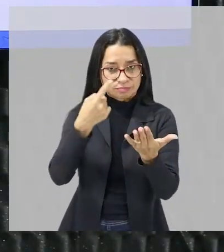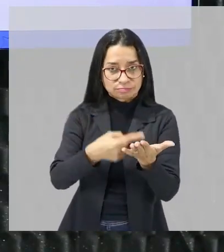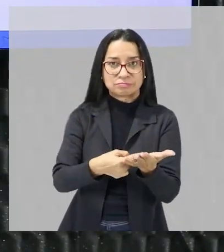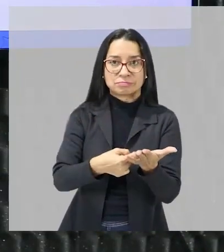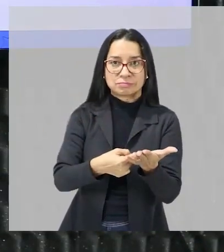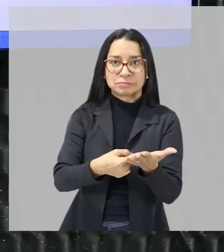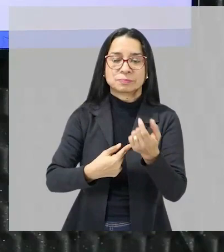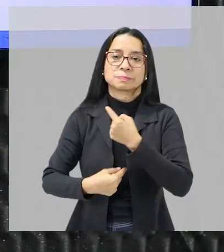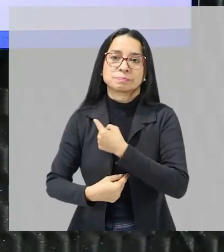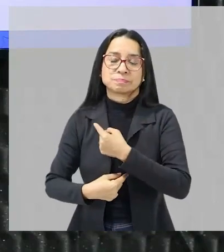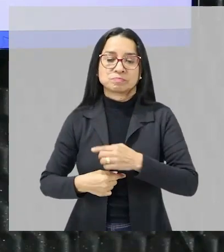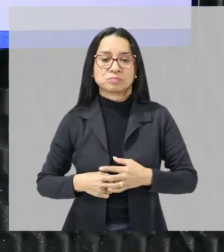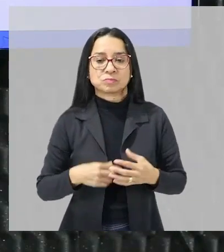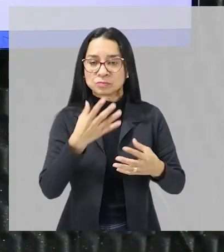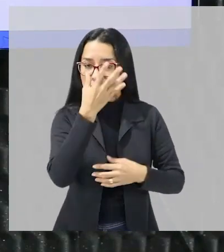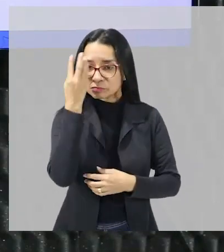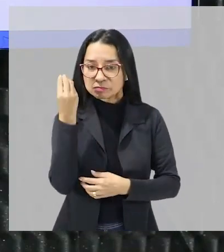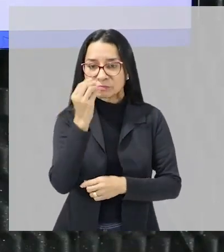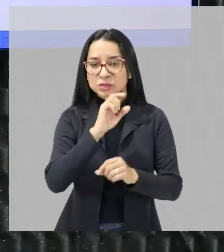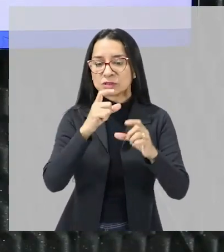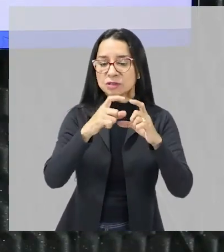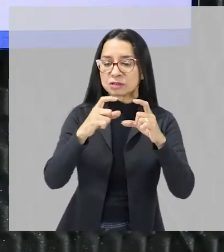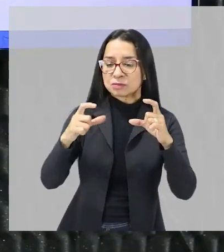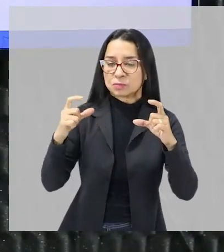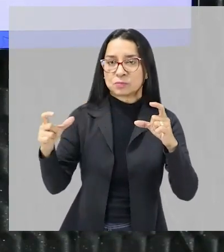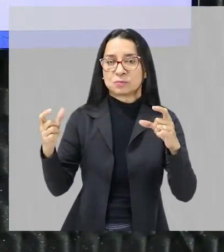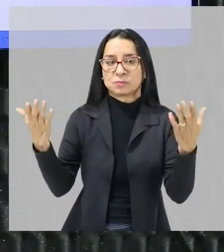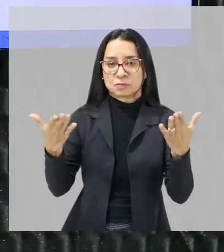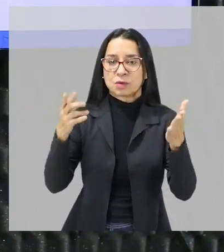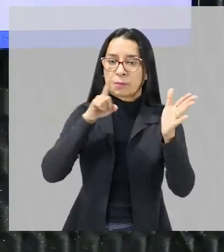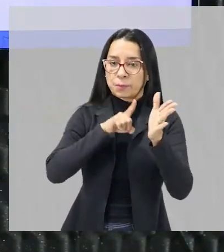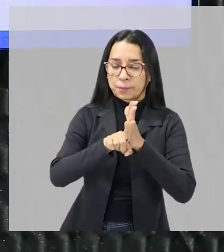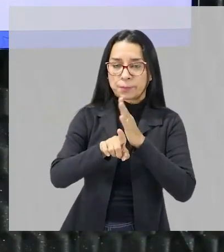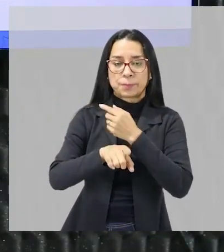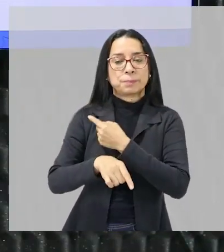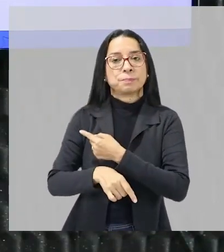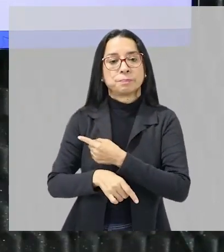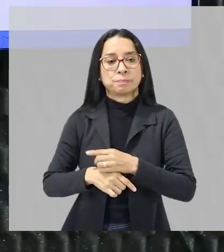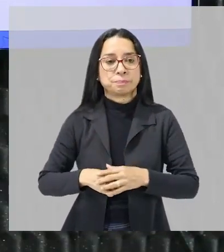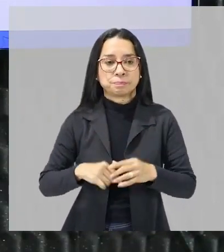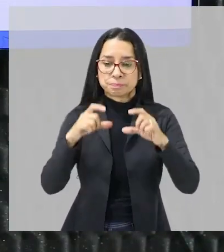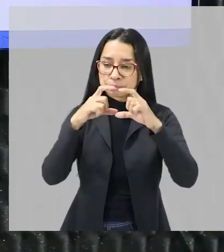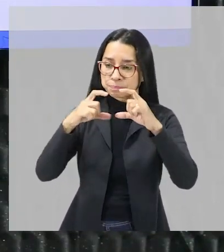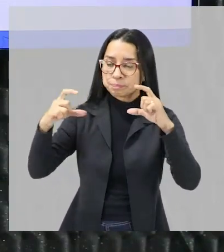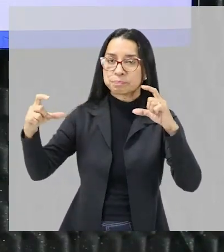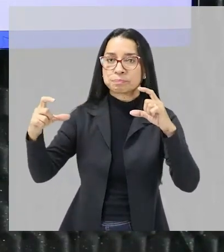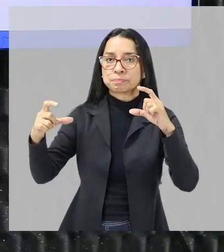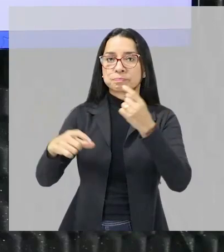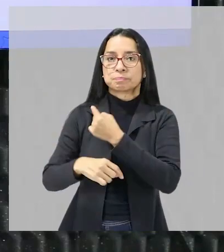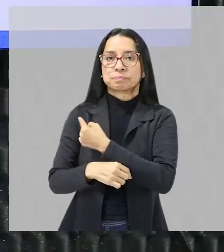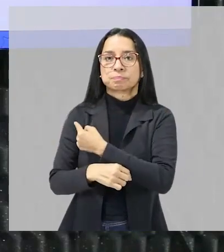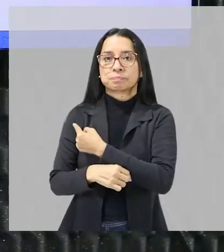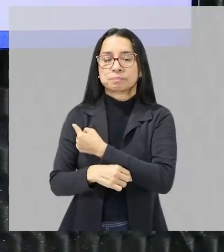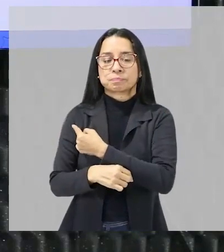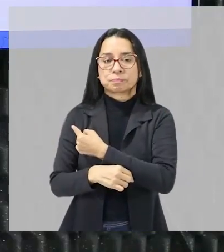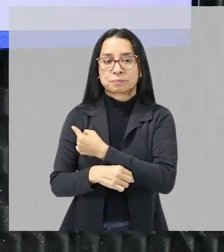lá. Então, esquece a tirinha por enquanto, vamos para a pergunta. O diálogo entre as personagens